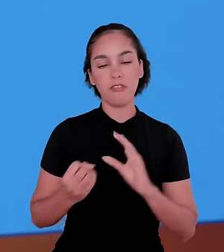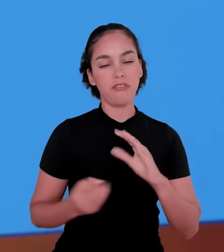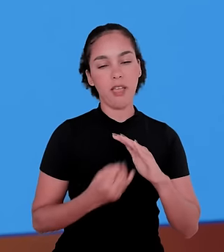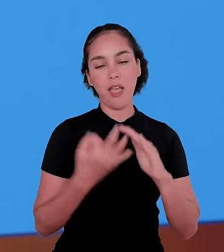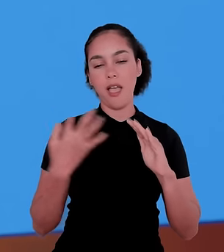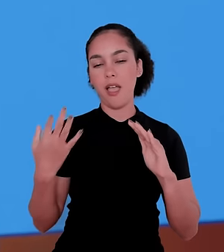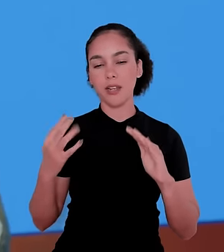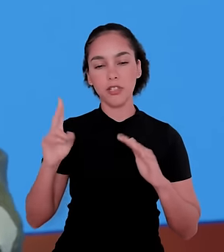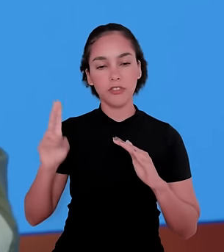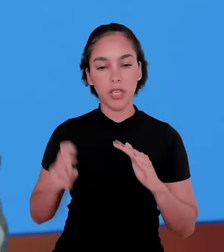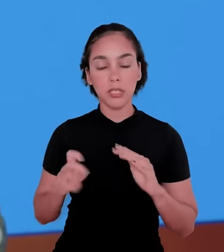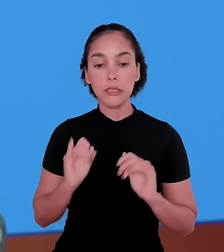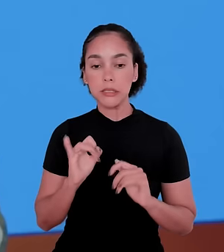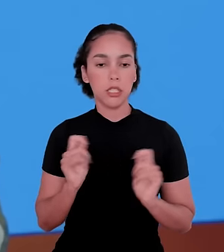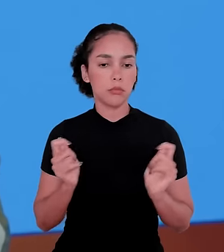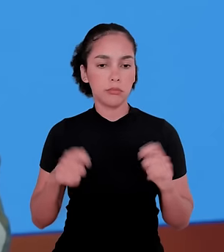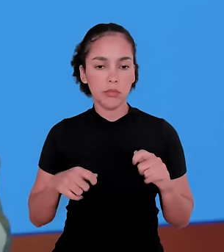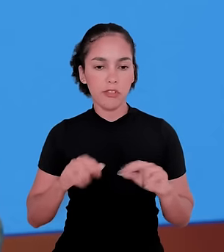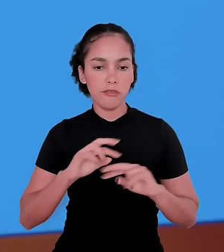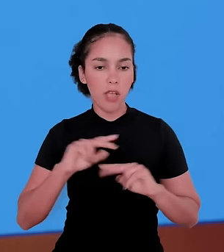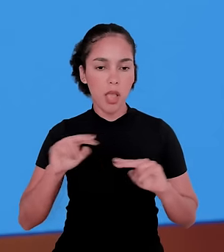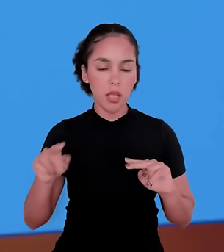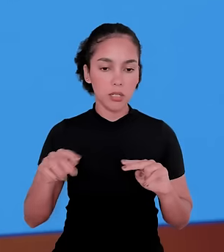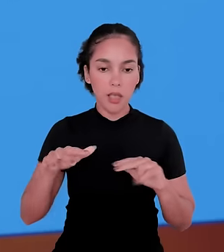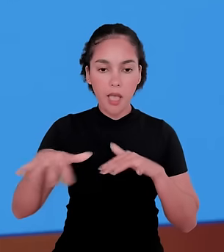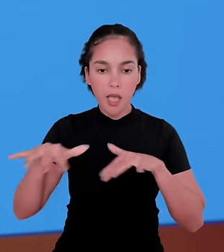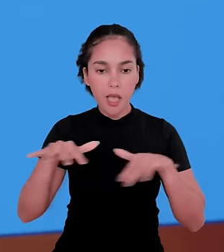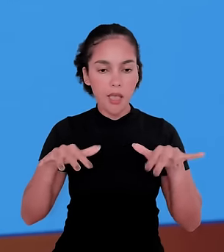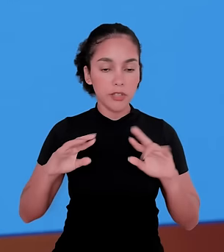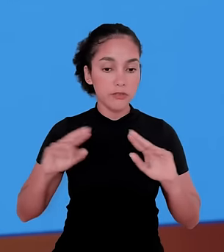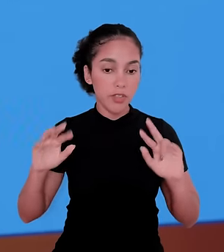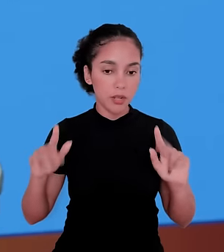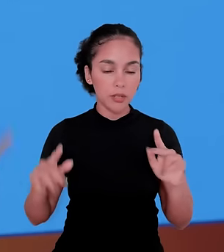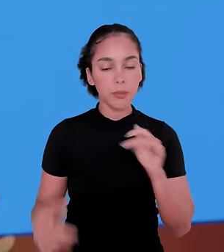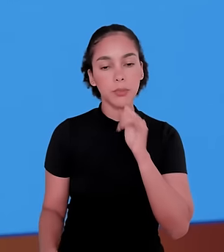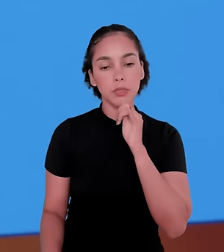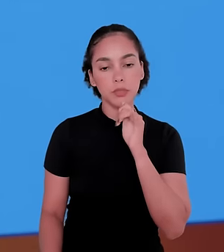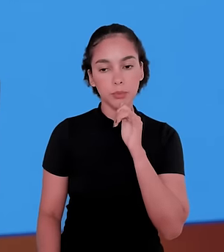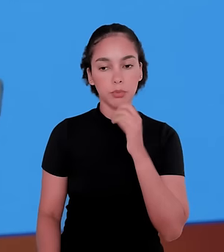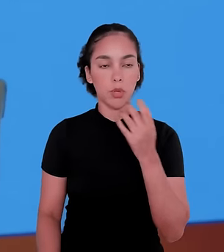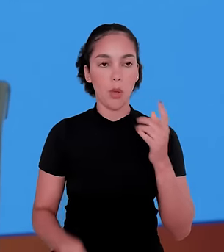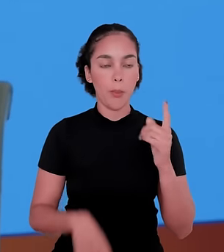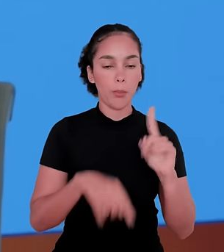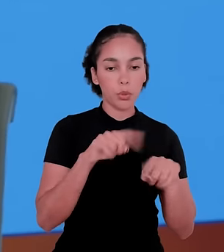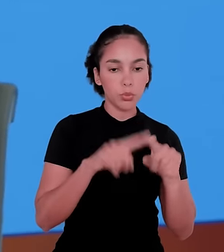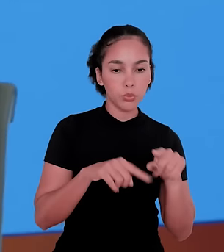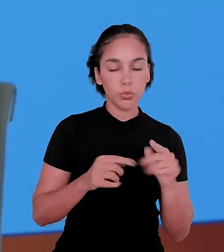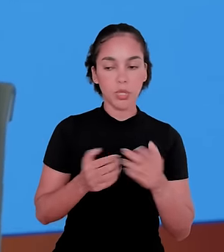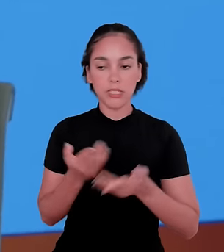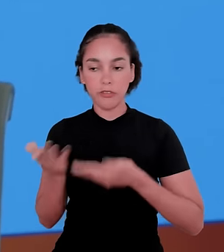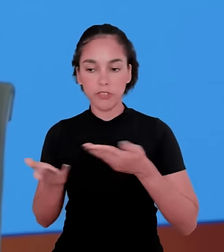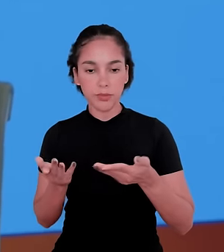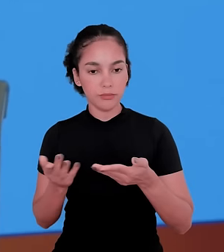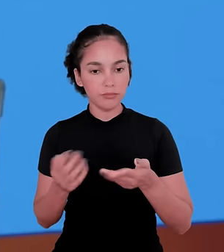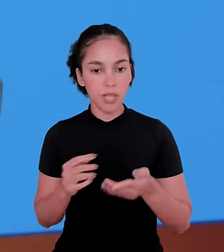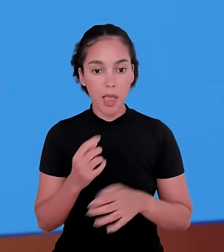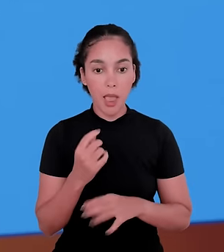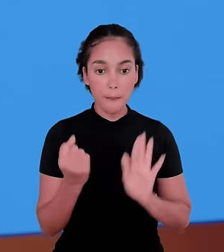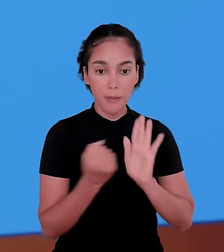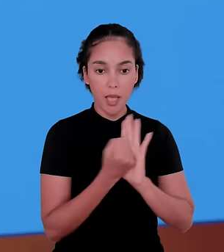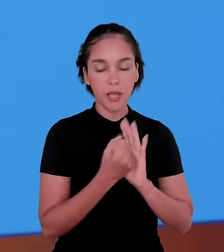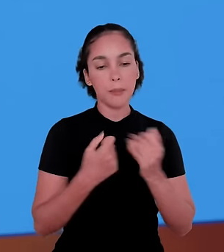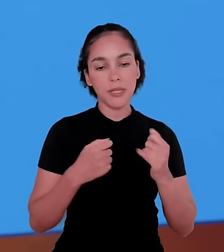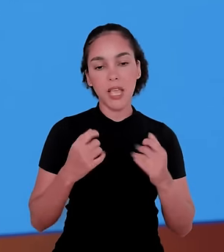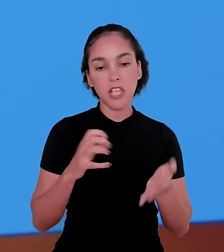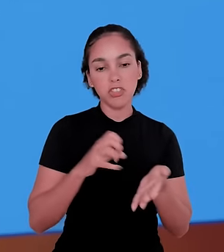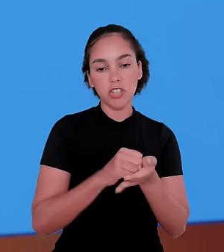se ela tiver várias aplicações então por exemplo uma marca que sirva tanto para um produto quanto para um serviço você vai ter que registrá-la duas